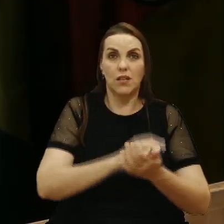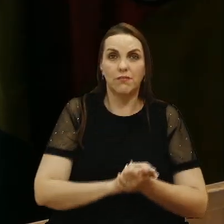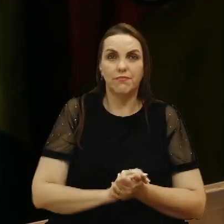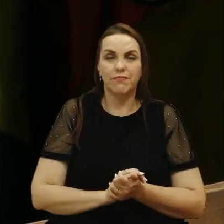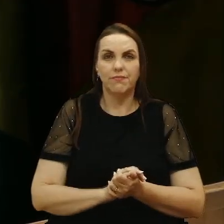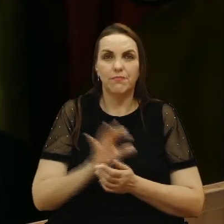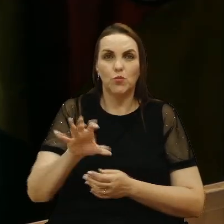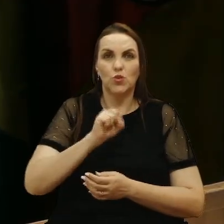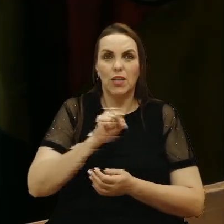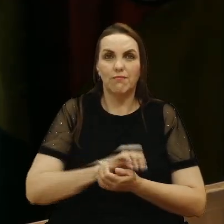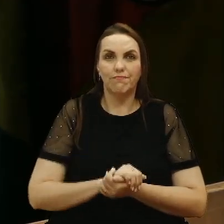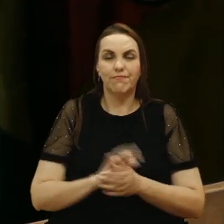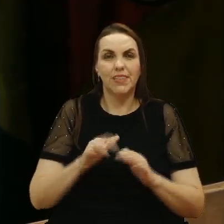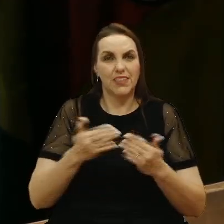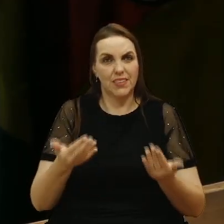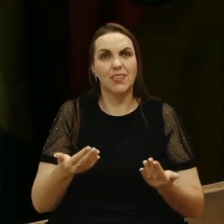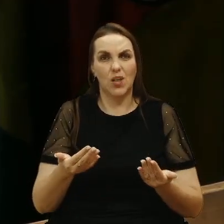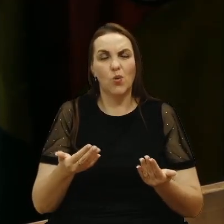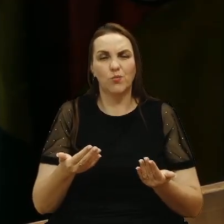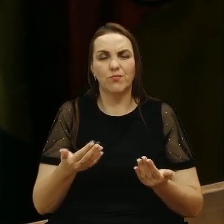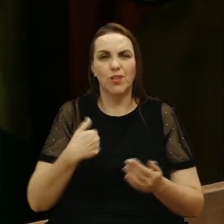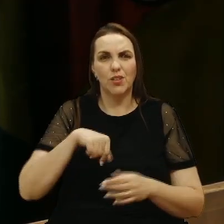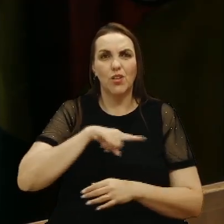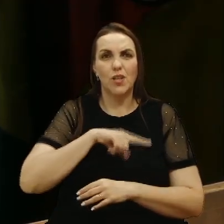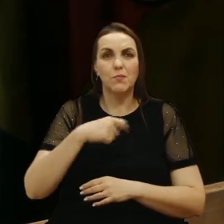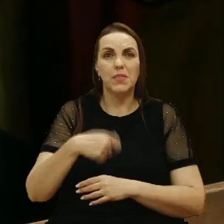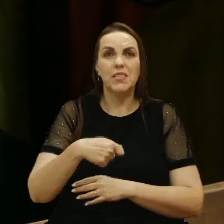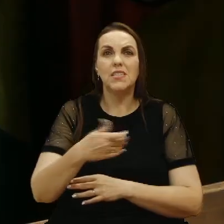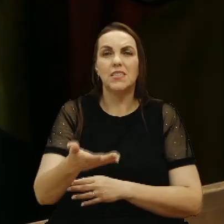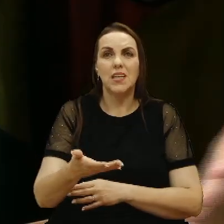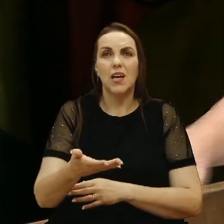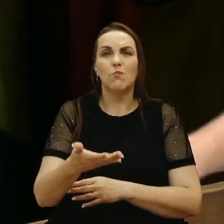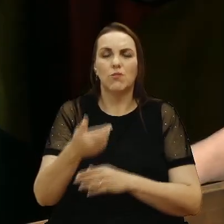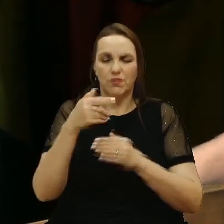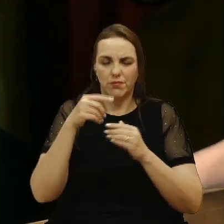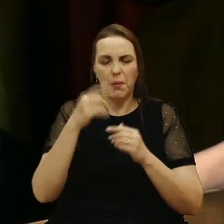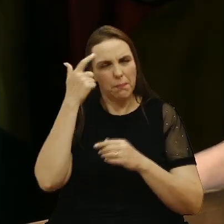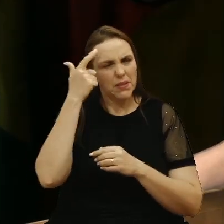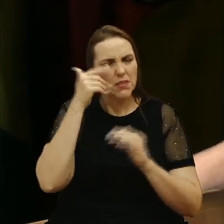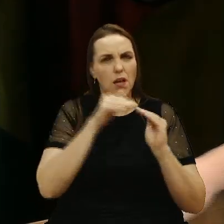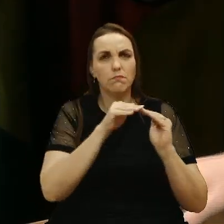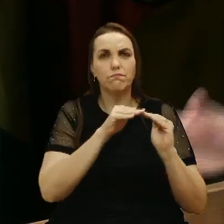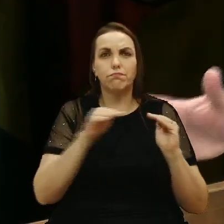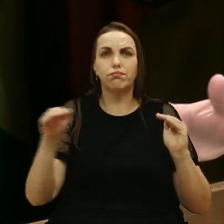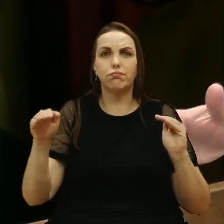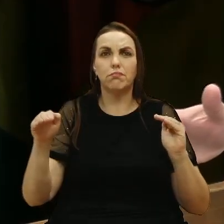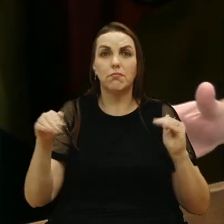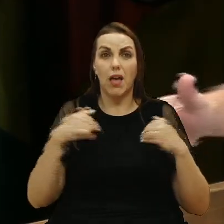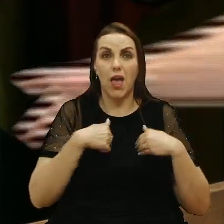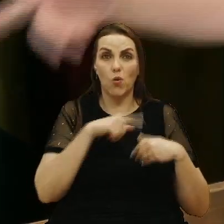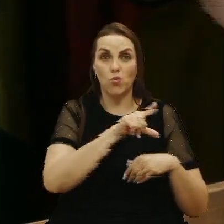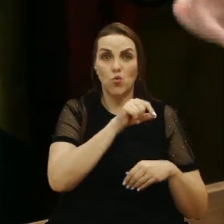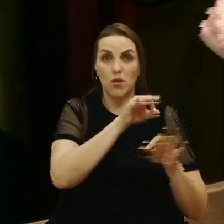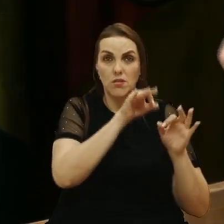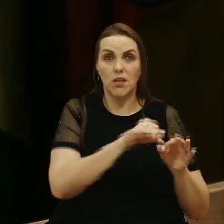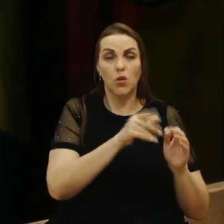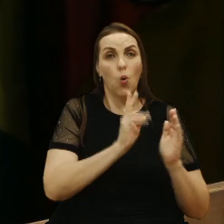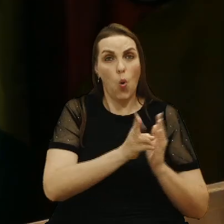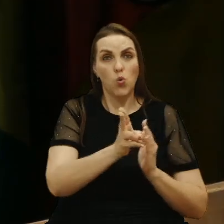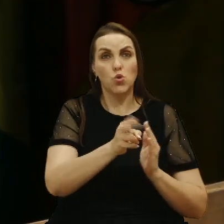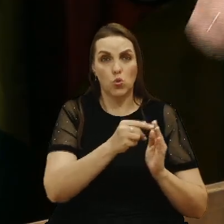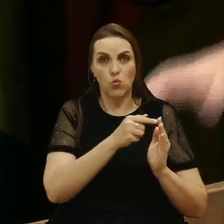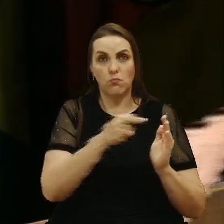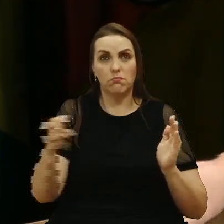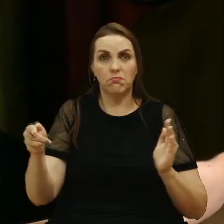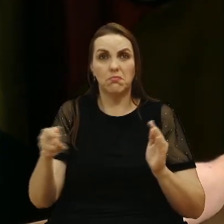nós sejamos minimamente lineares nas nossas posições, senão na sociedade ninguém mais